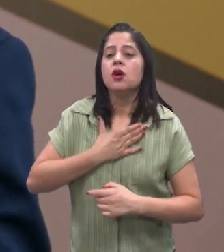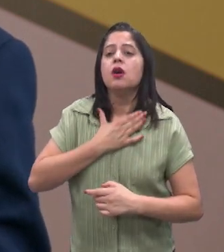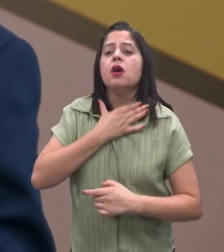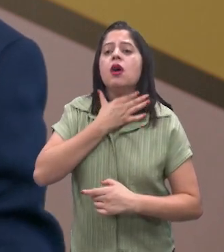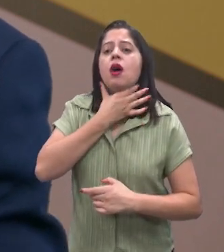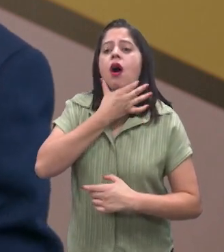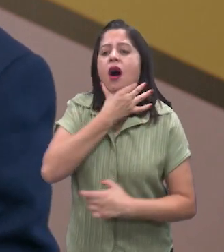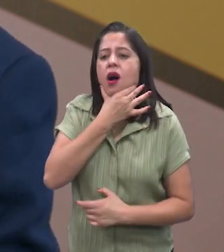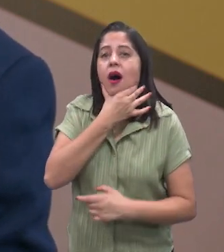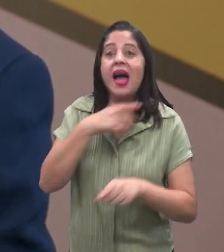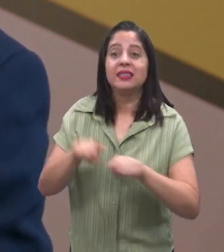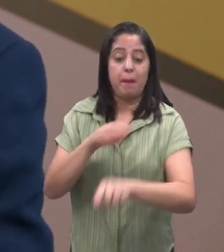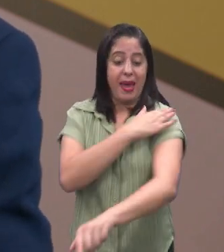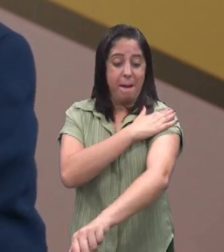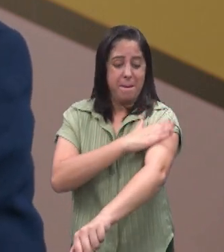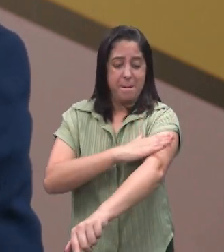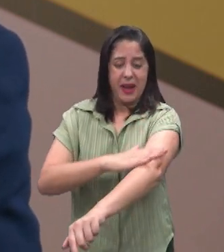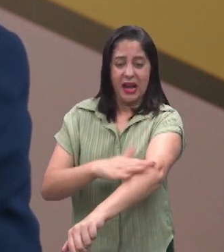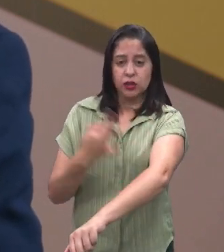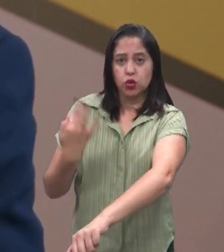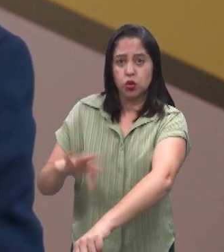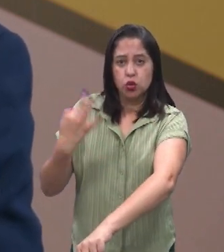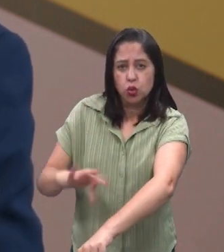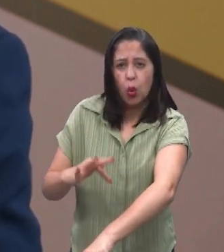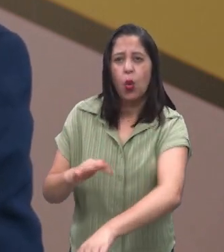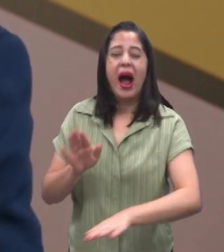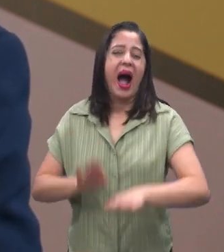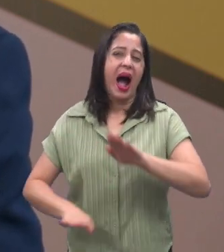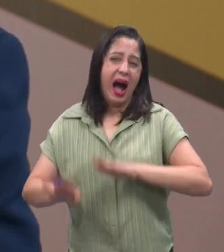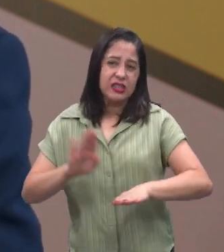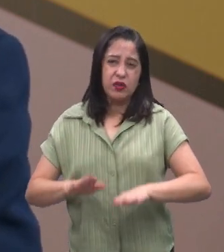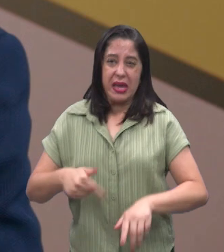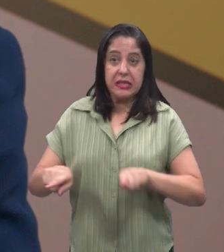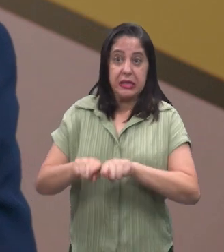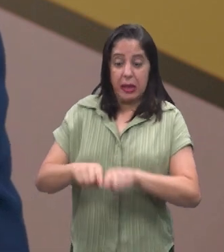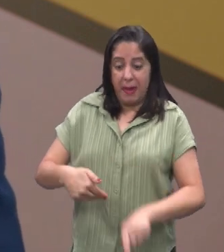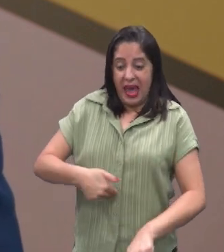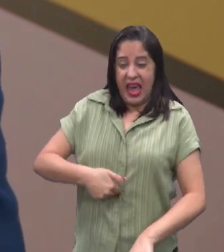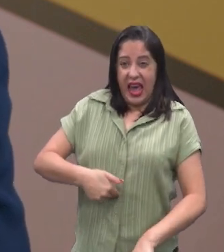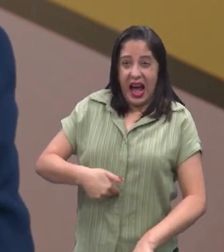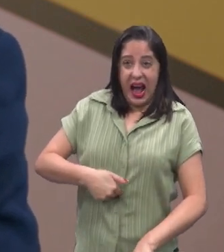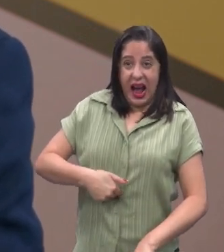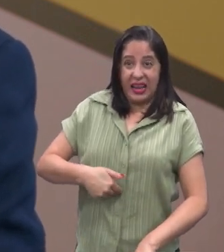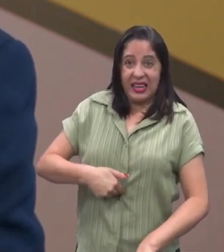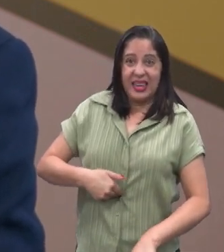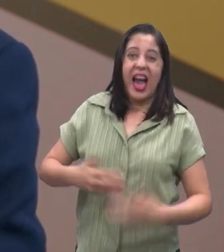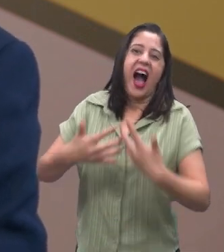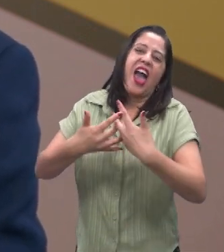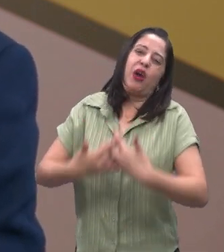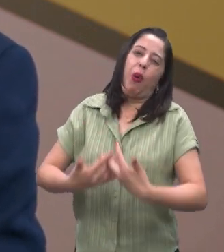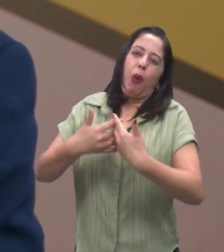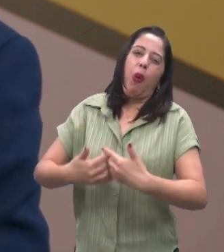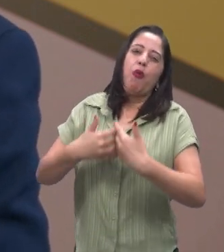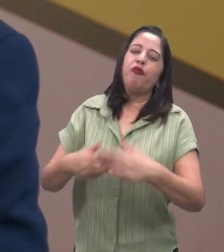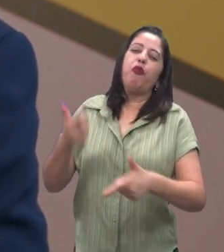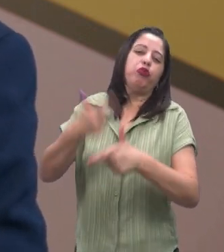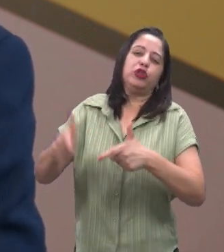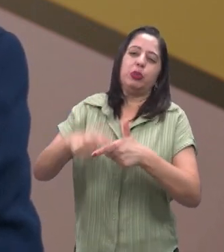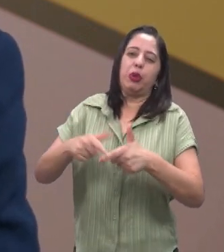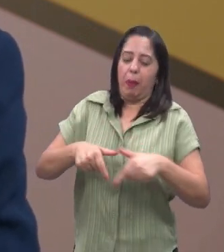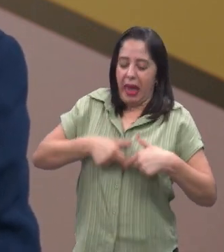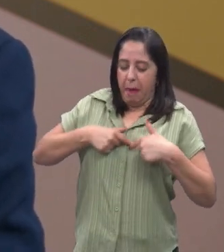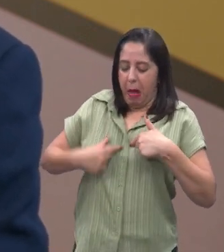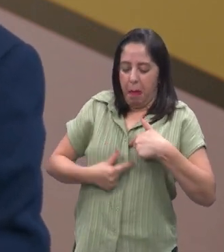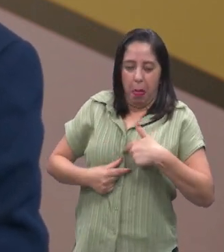os braços ou para as costas. Eventualmente pode ser uma dor mais na boca do estômago, que confunde um pouco com o problema do estômago